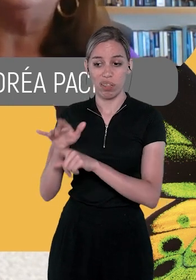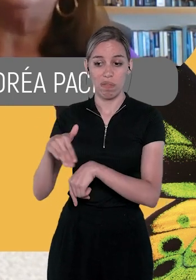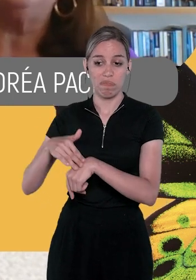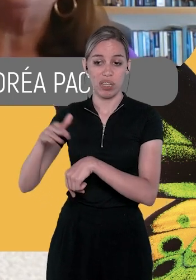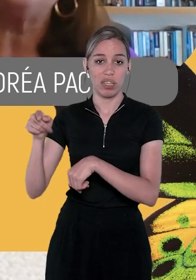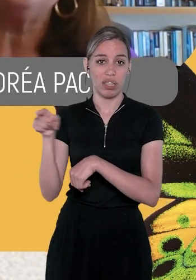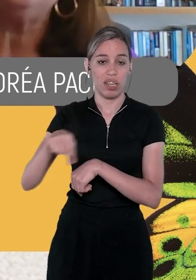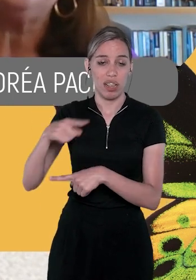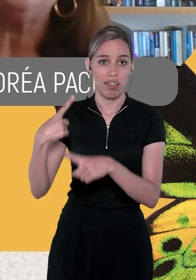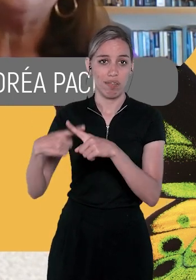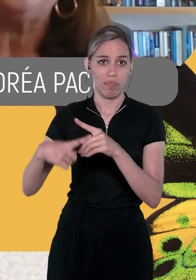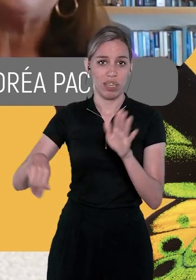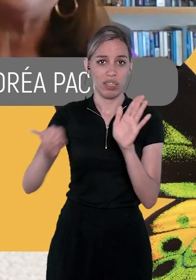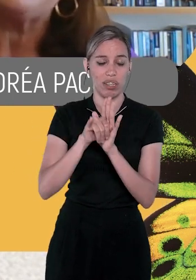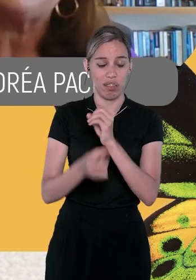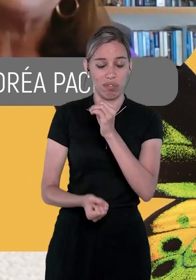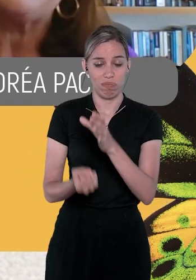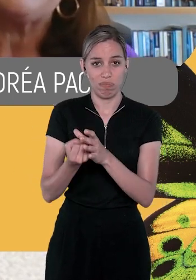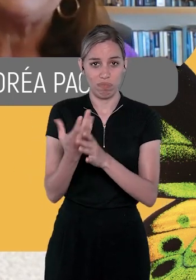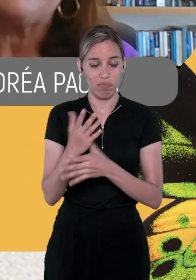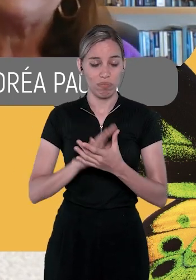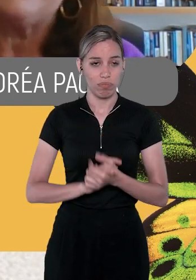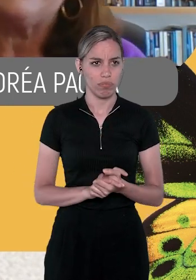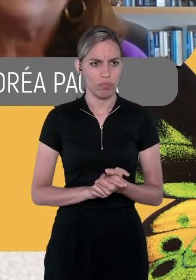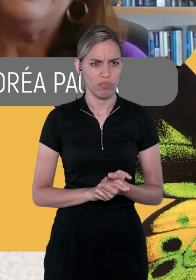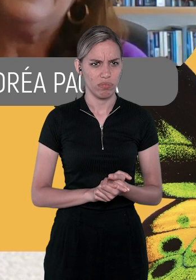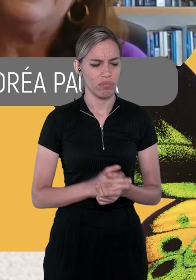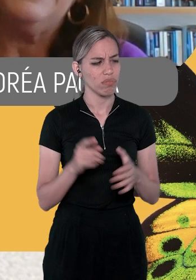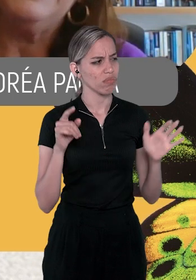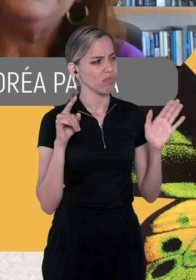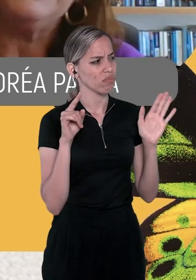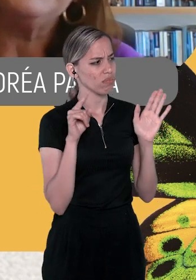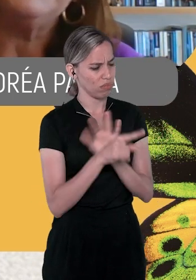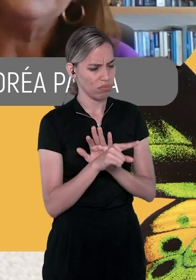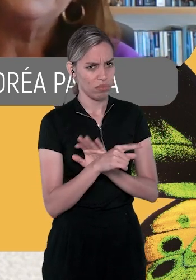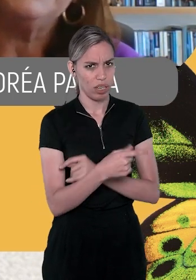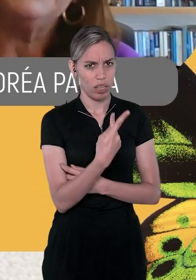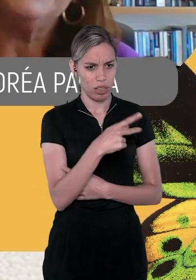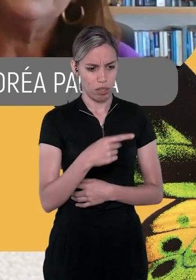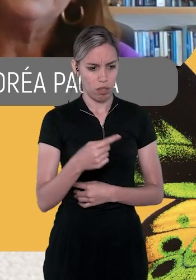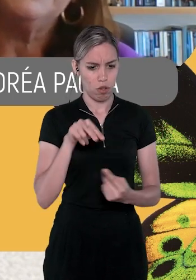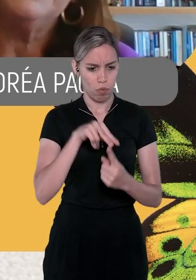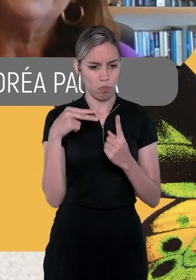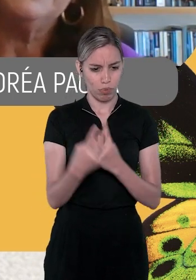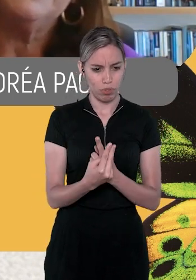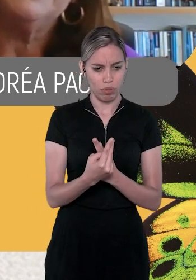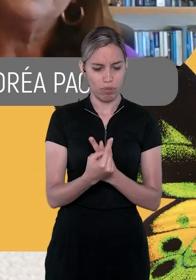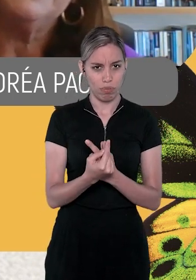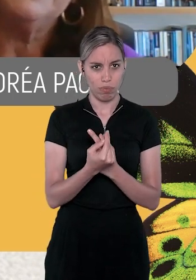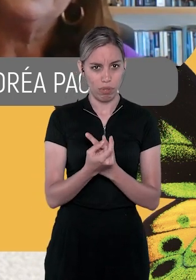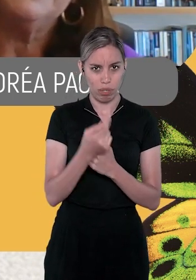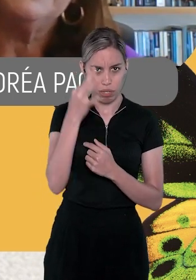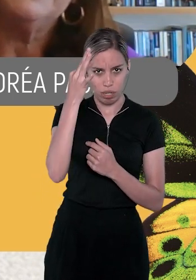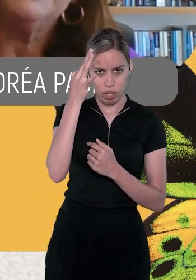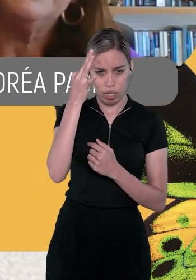identidade. Sérgio, você, do ponto de vista de ficcionista, conseguiu transportar essa realidade de